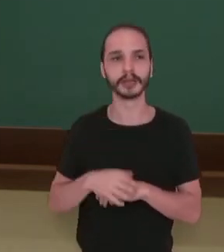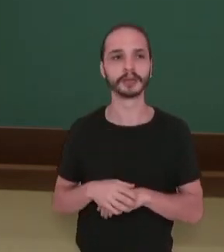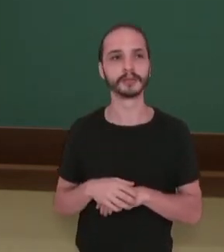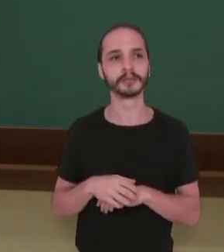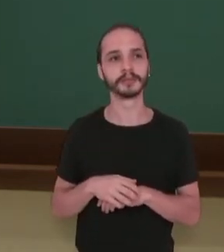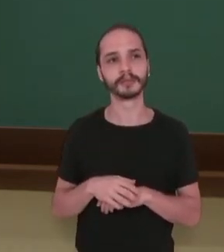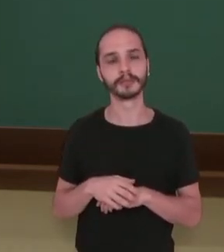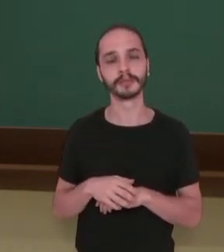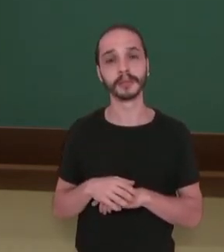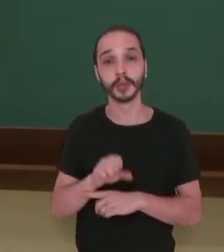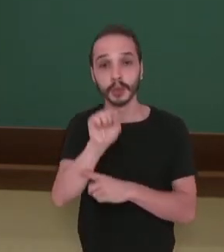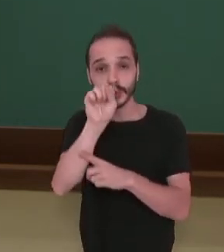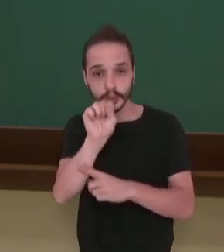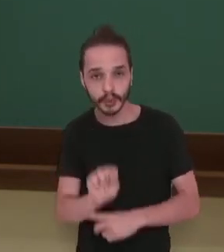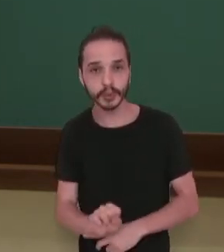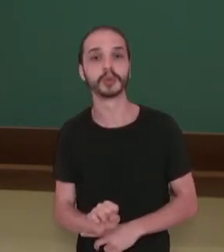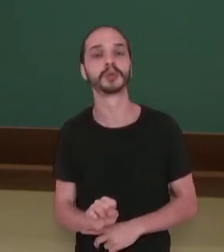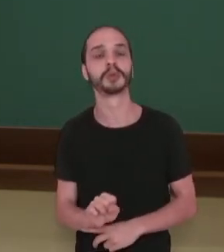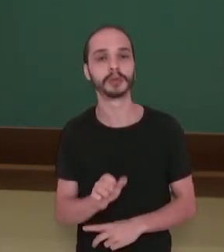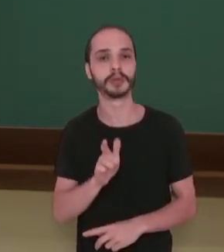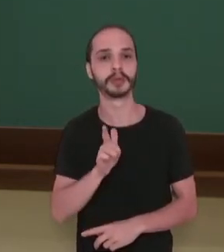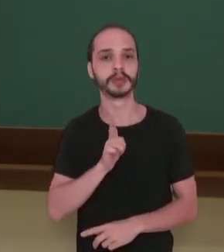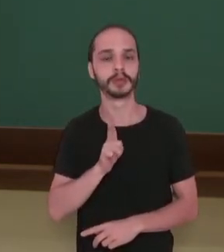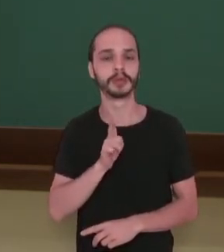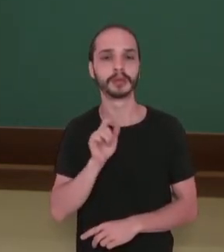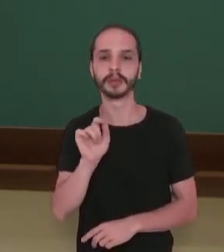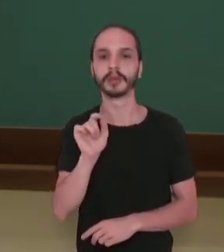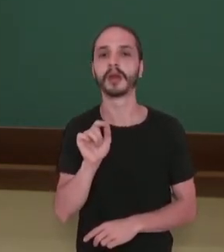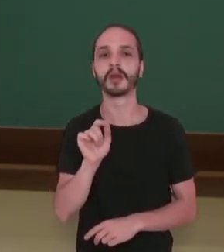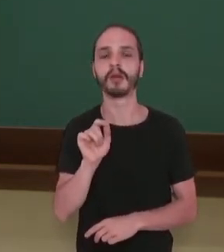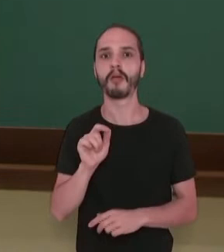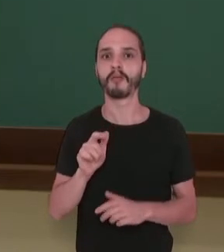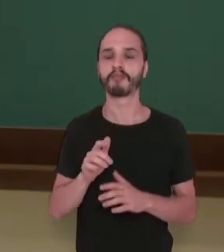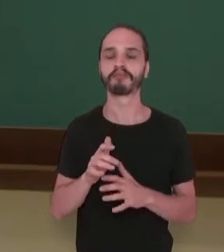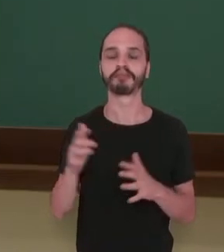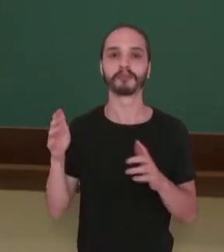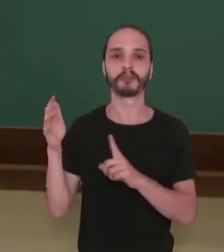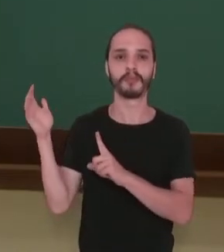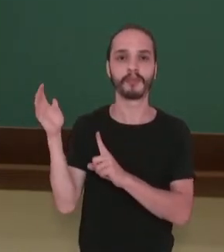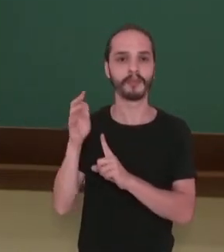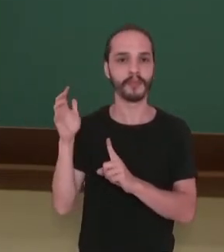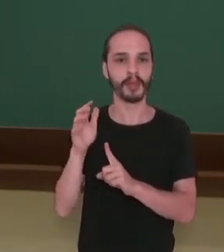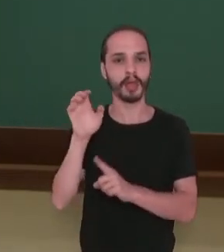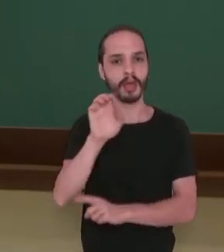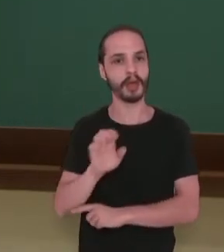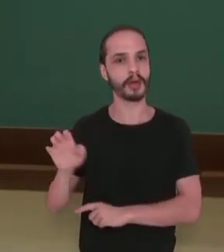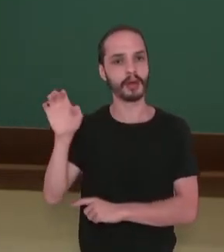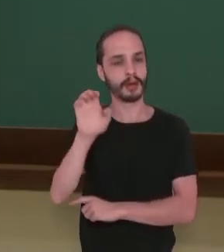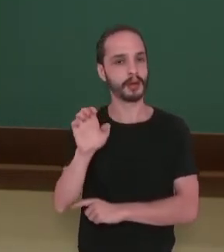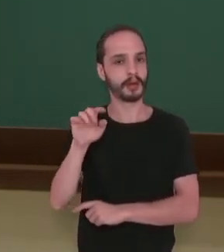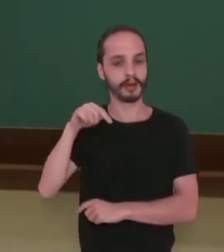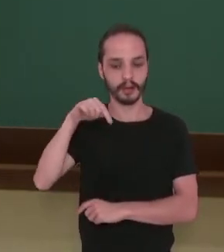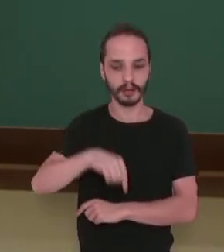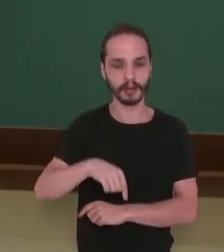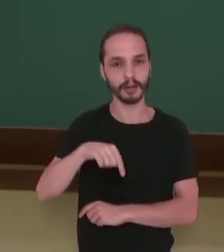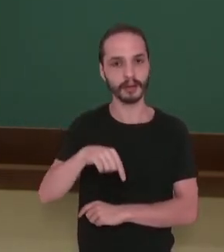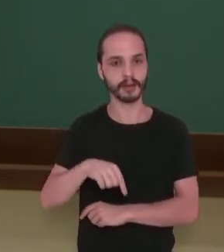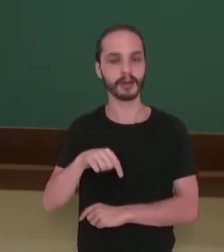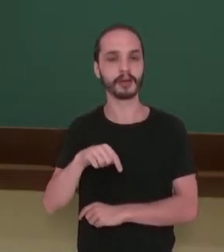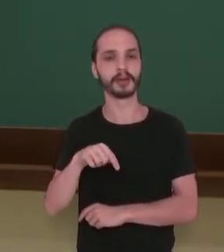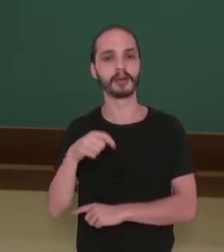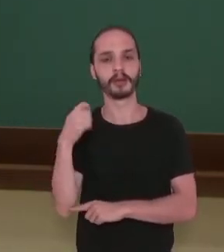a região sul, ela sofreu grande influência europeia, tanto é que aqui, Rio Grande do Sul,